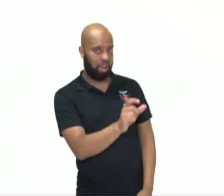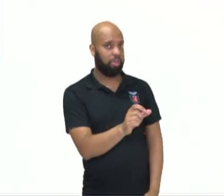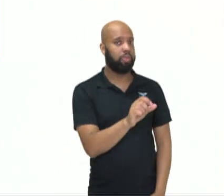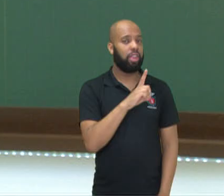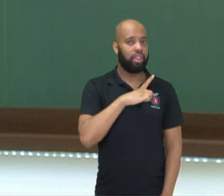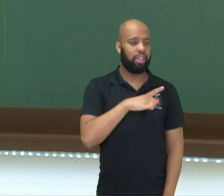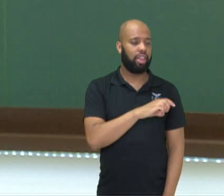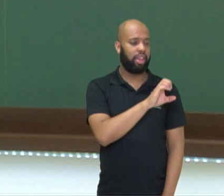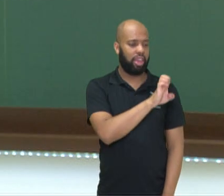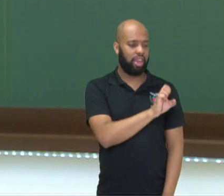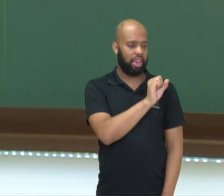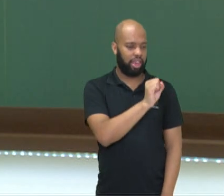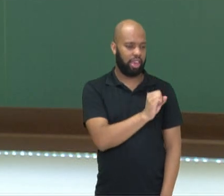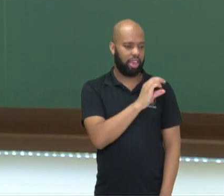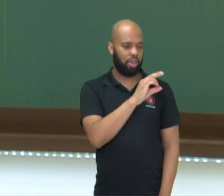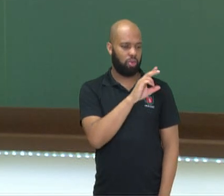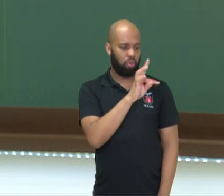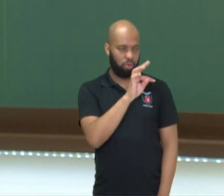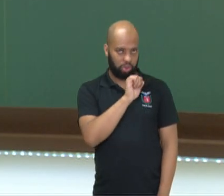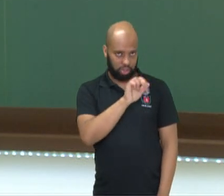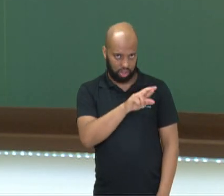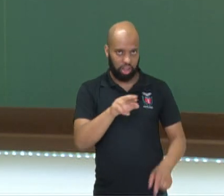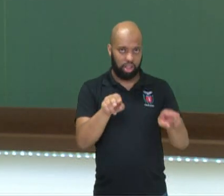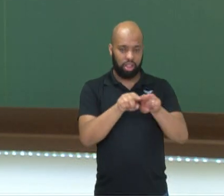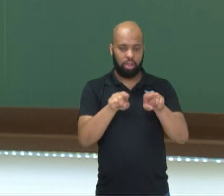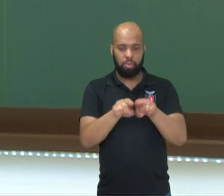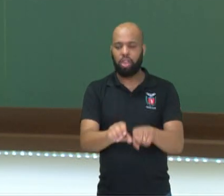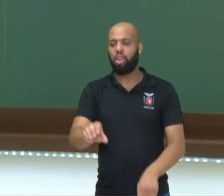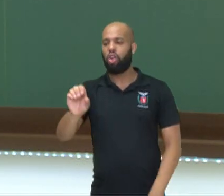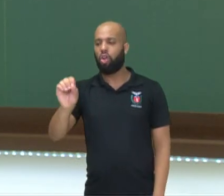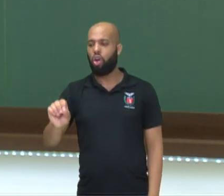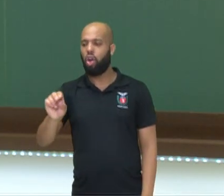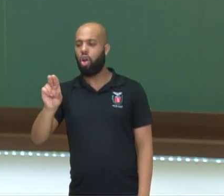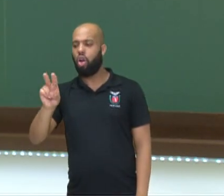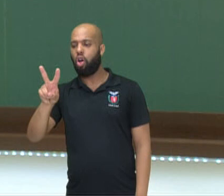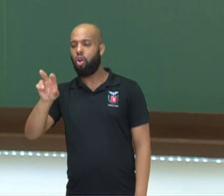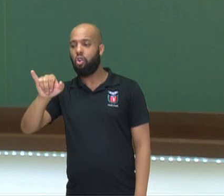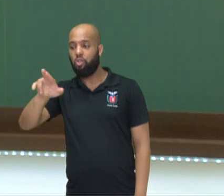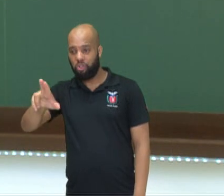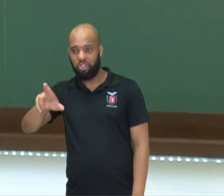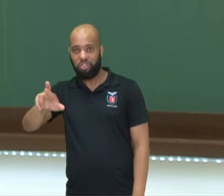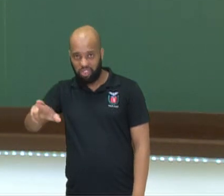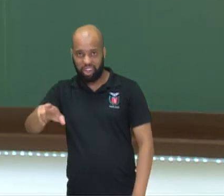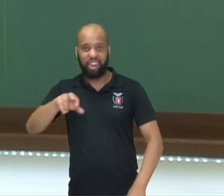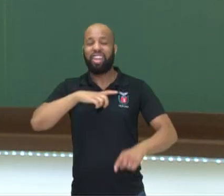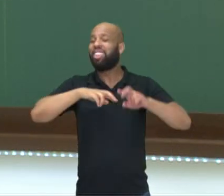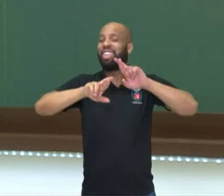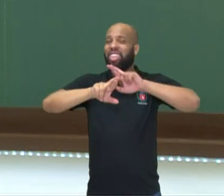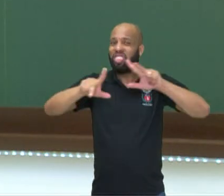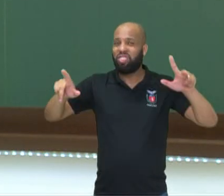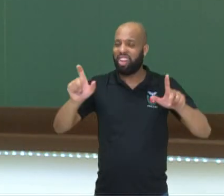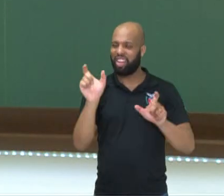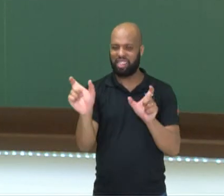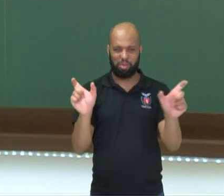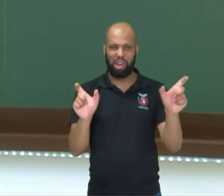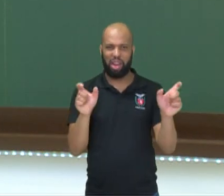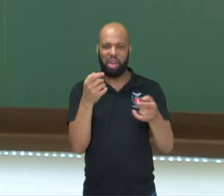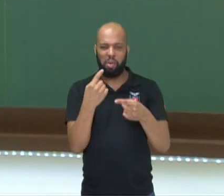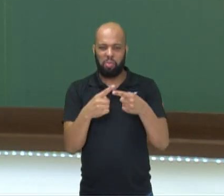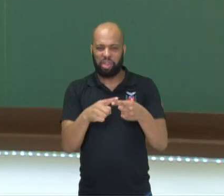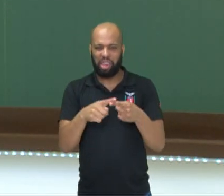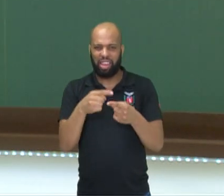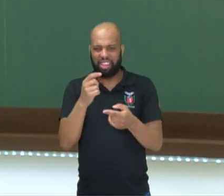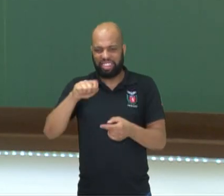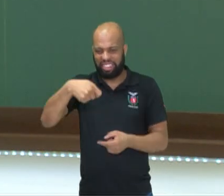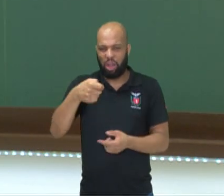entre ouvir e realmente escutar algo, escutar os outros? Existem diferenças